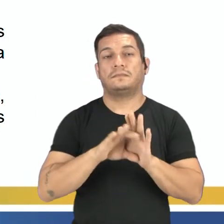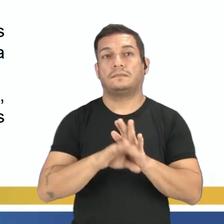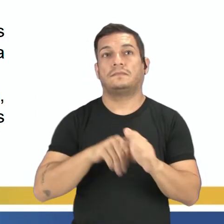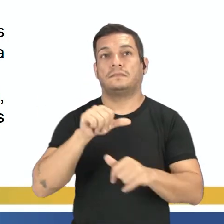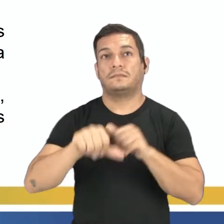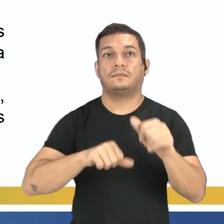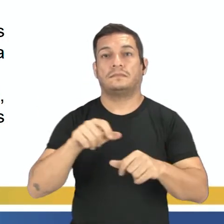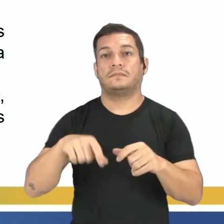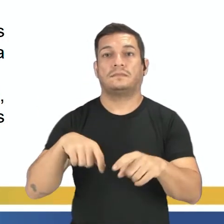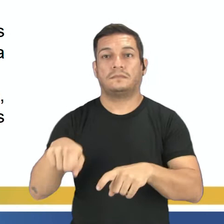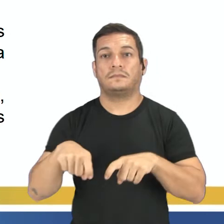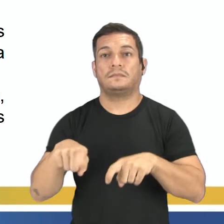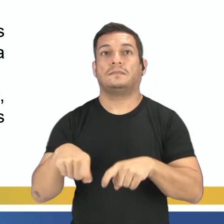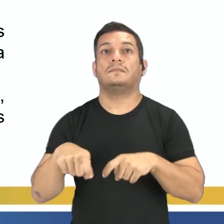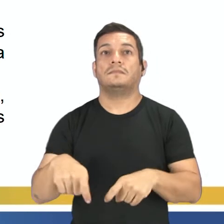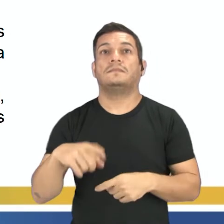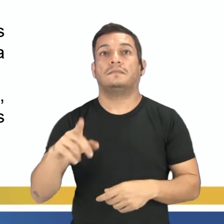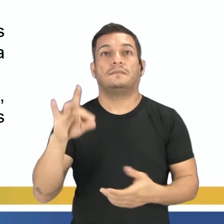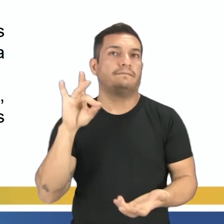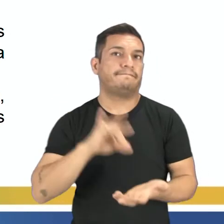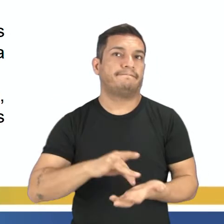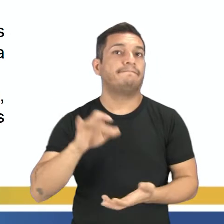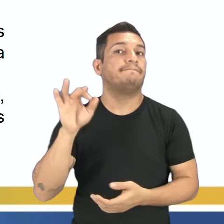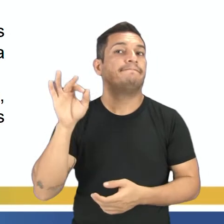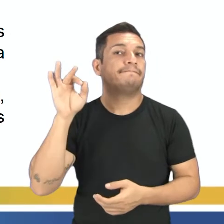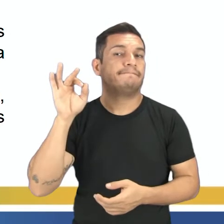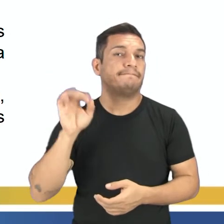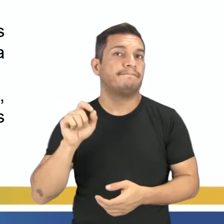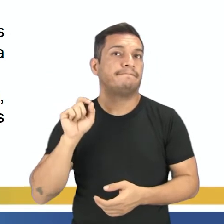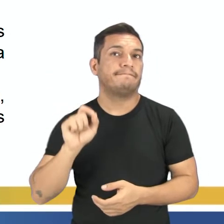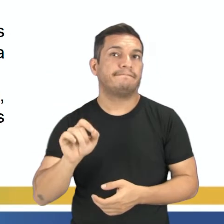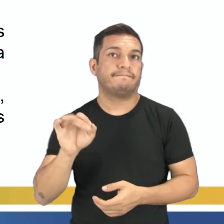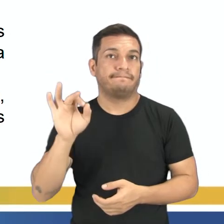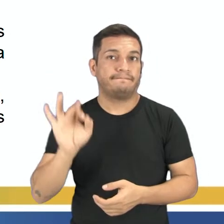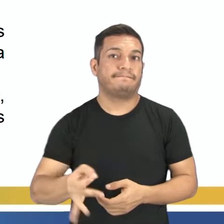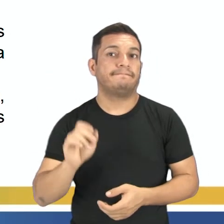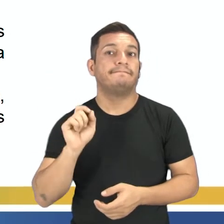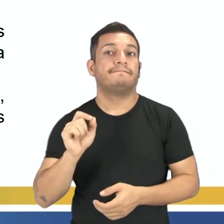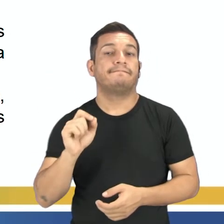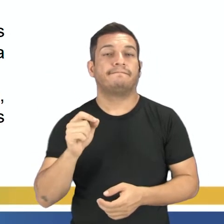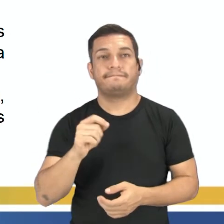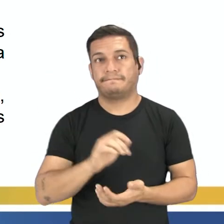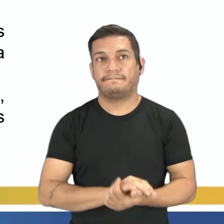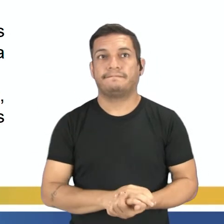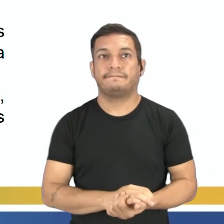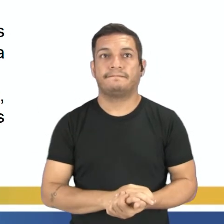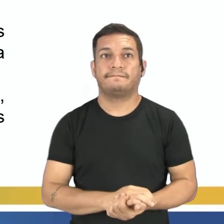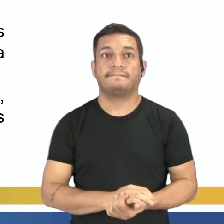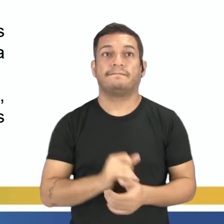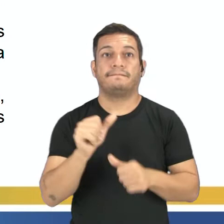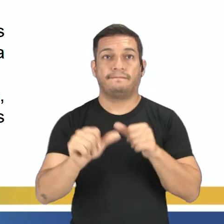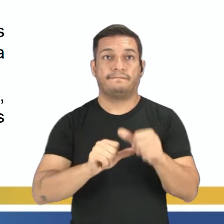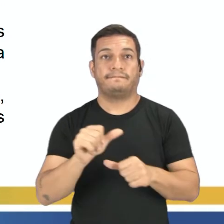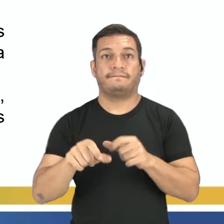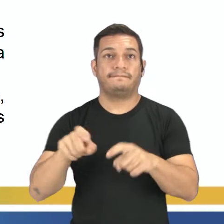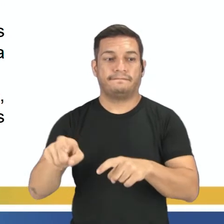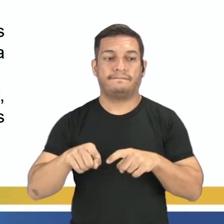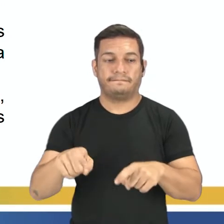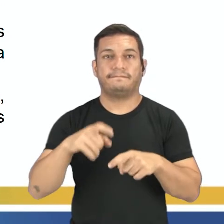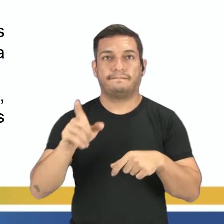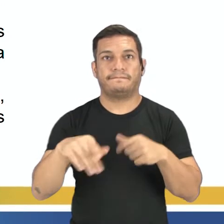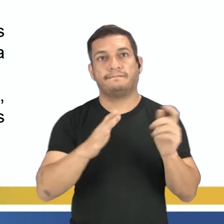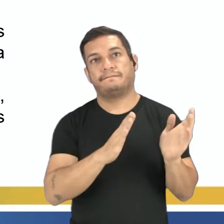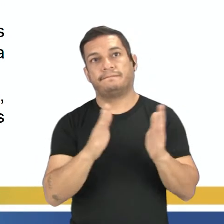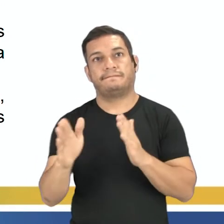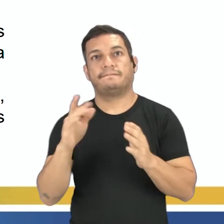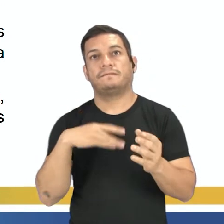de reforma agrária, é correto afirmar que, letra A reforma agrária é